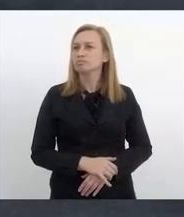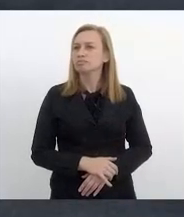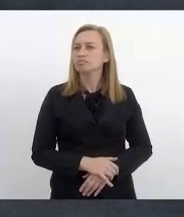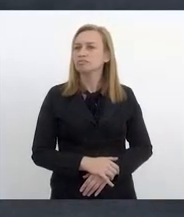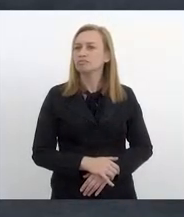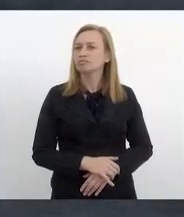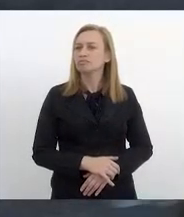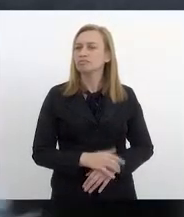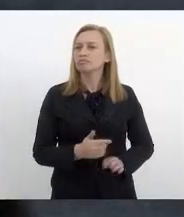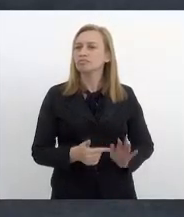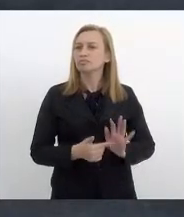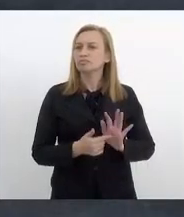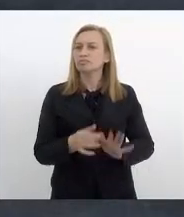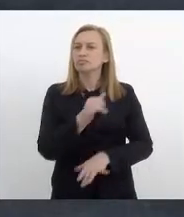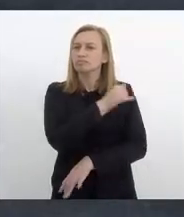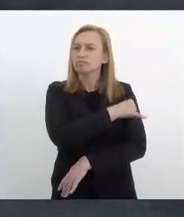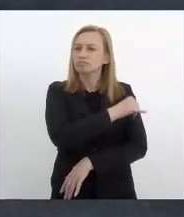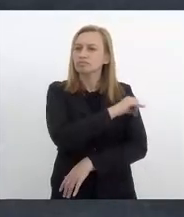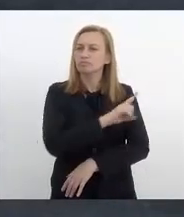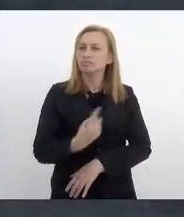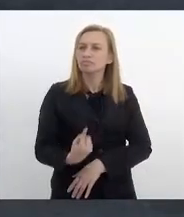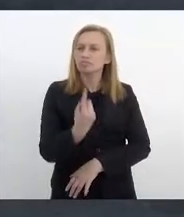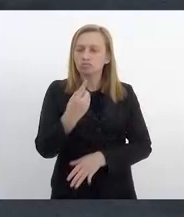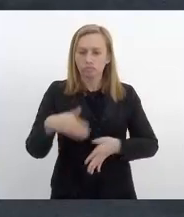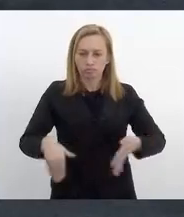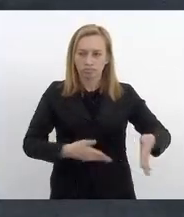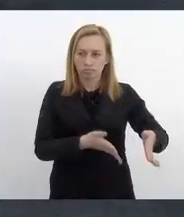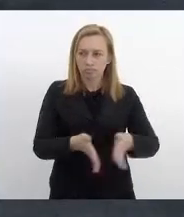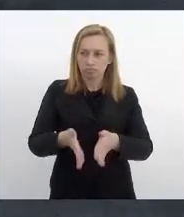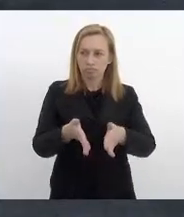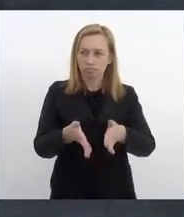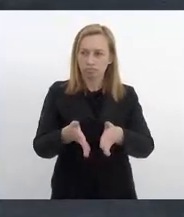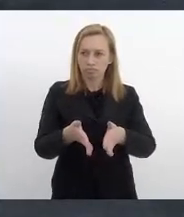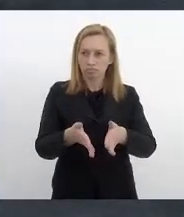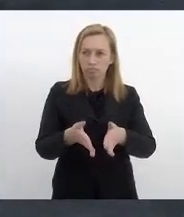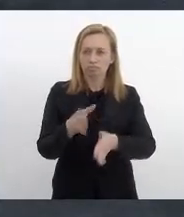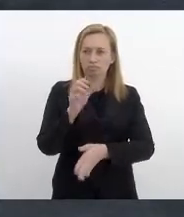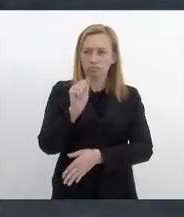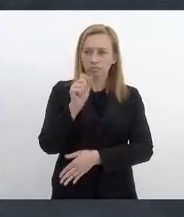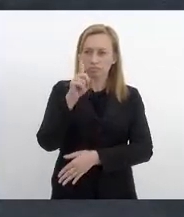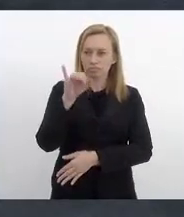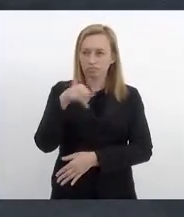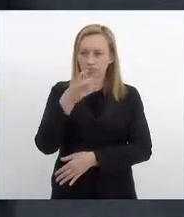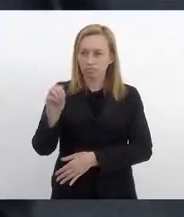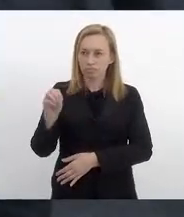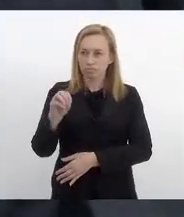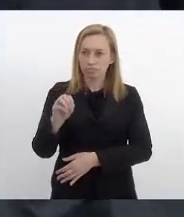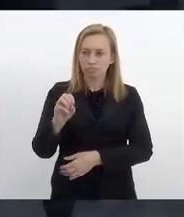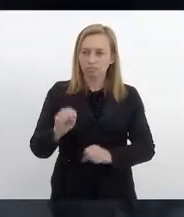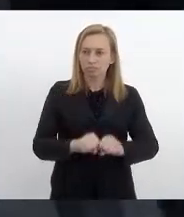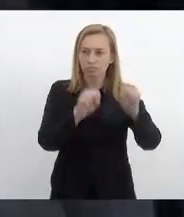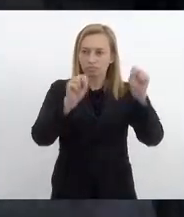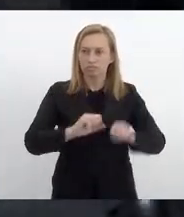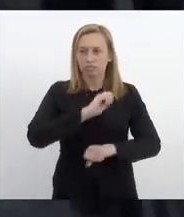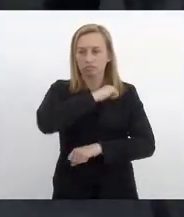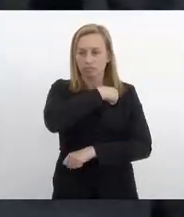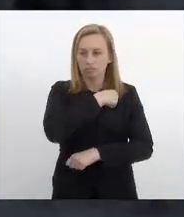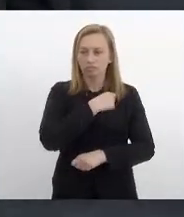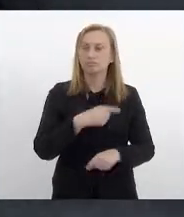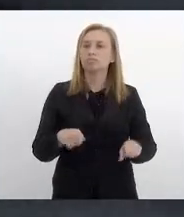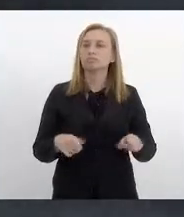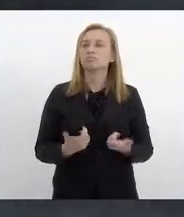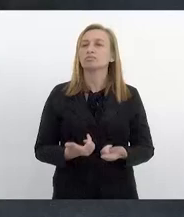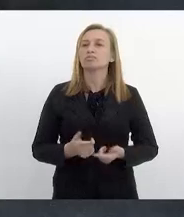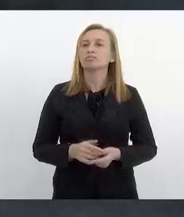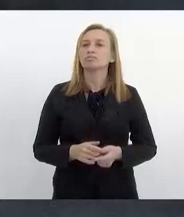apontar para o Rio de Janeiro como o único caminho a adesão ao regime de recuperação fiscal e, com isso, se